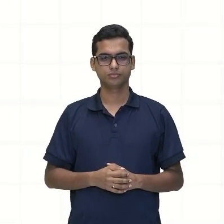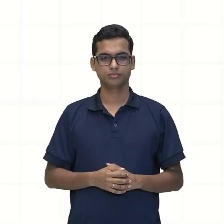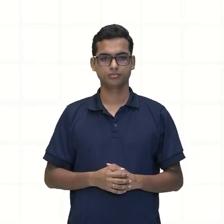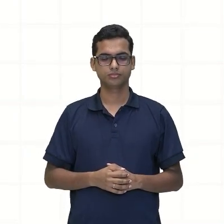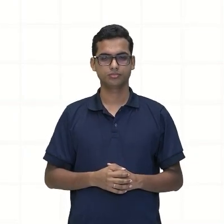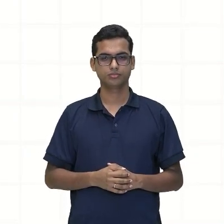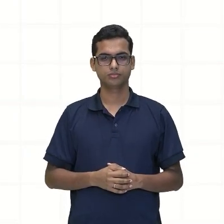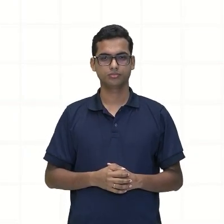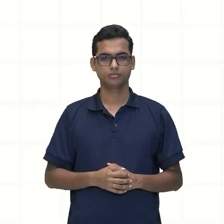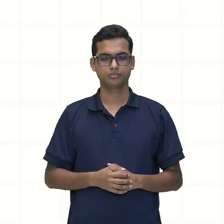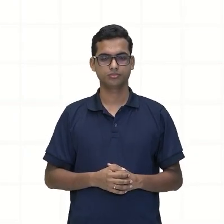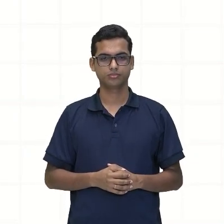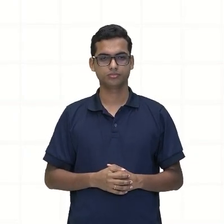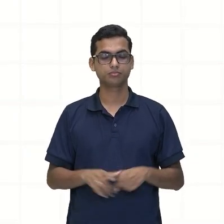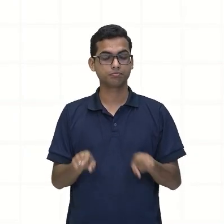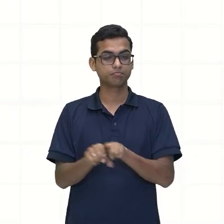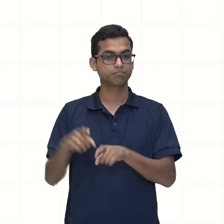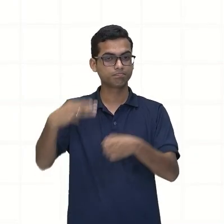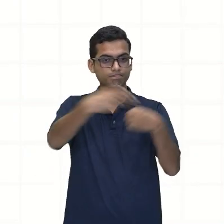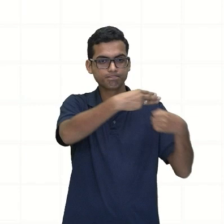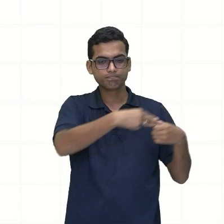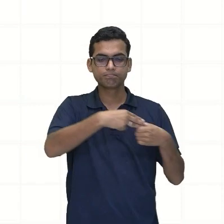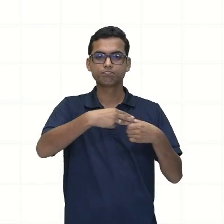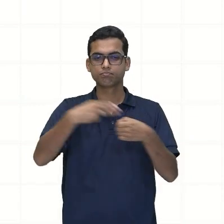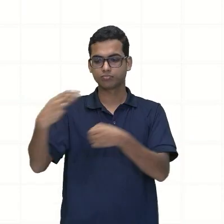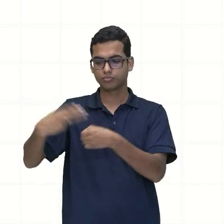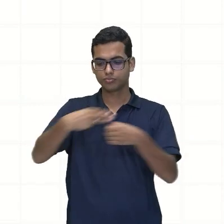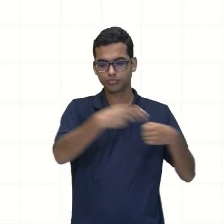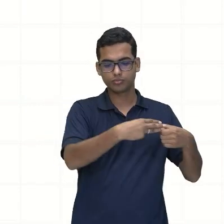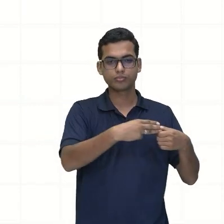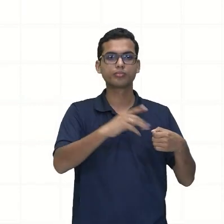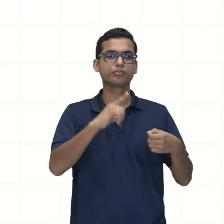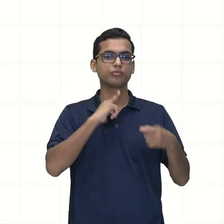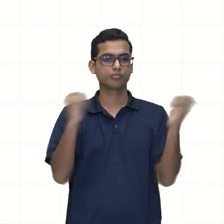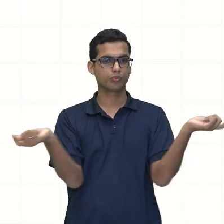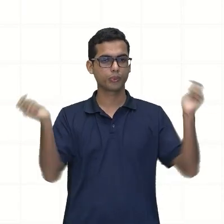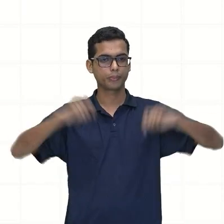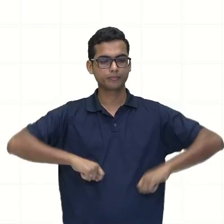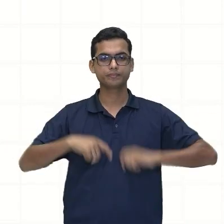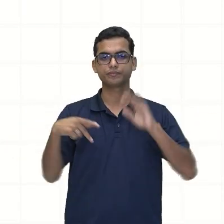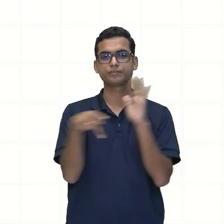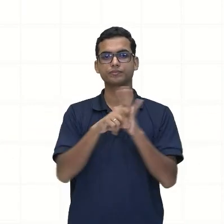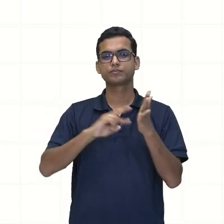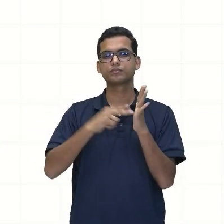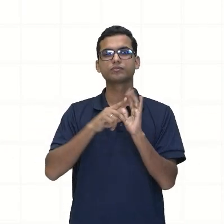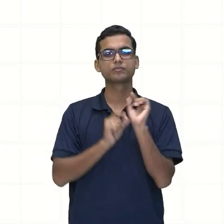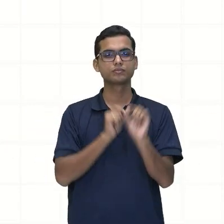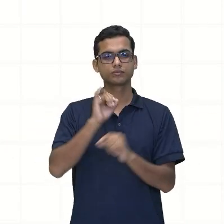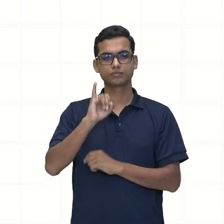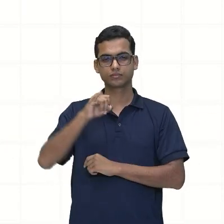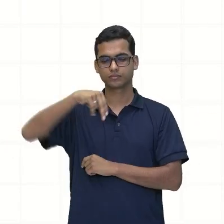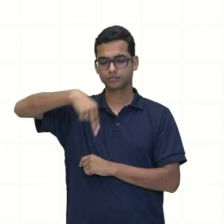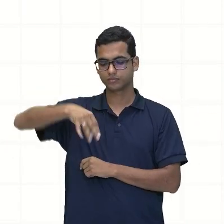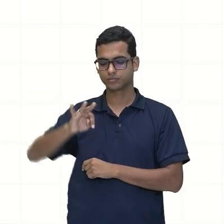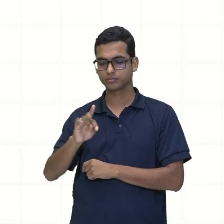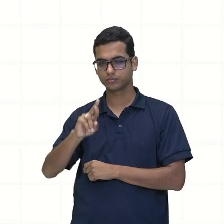ali entre um município e outro. Nós chamamos de intrarregional, certo? Agora,